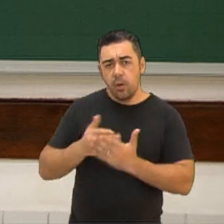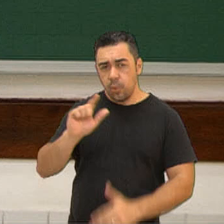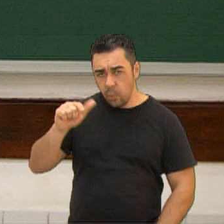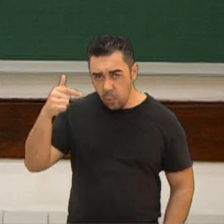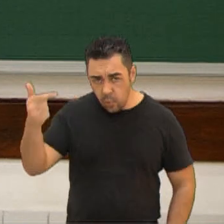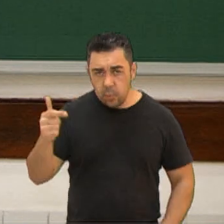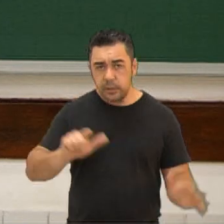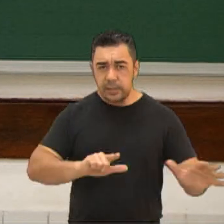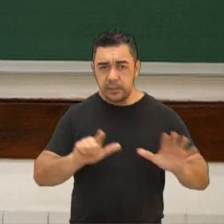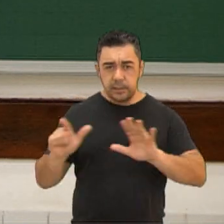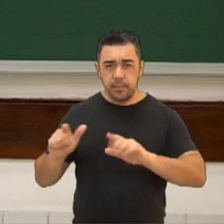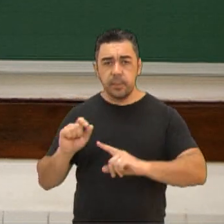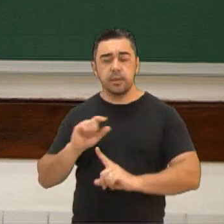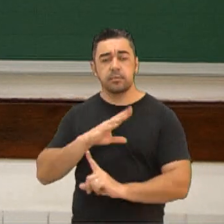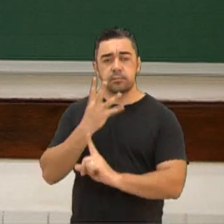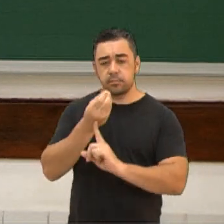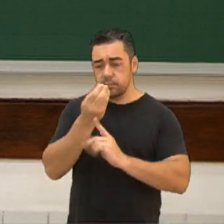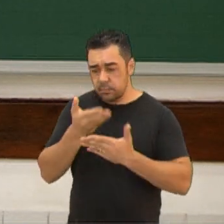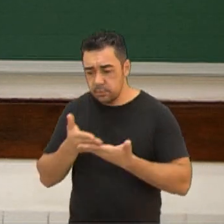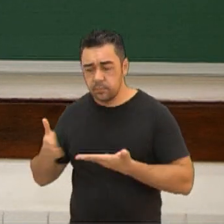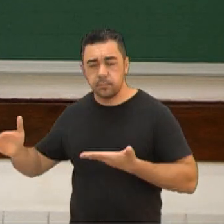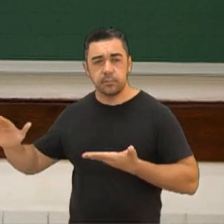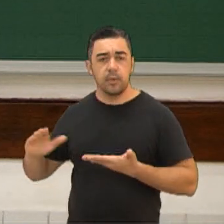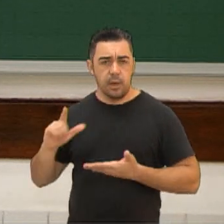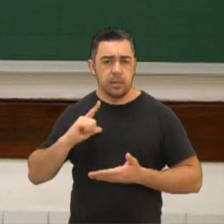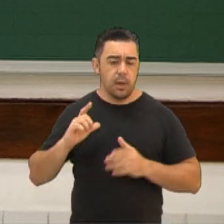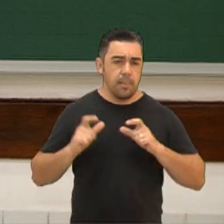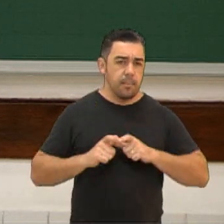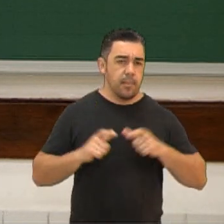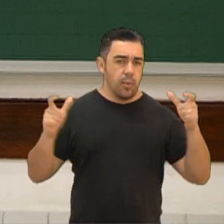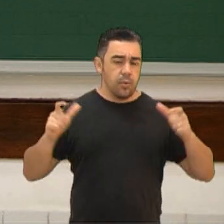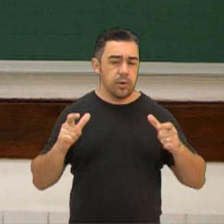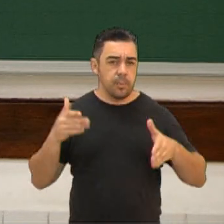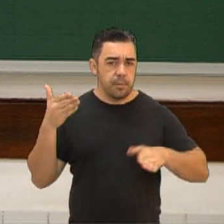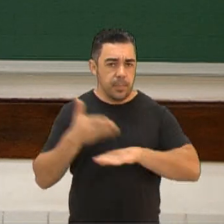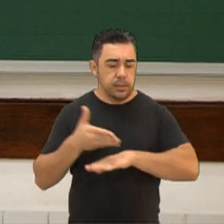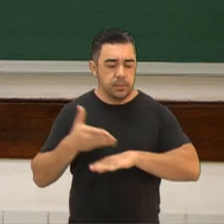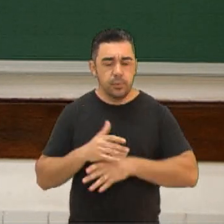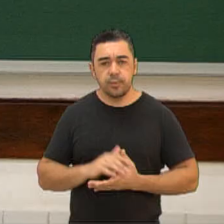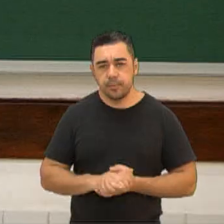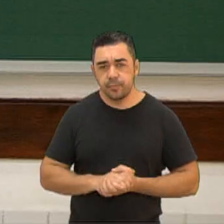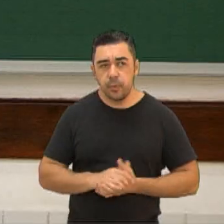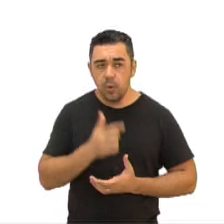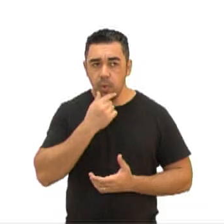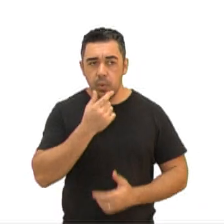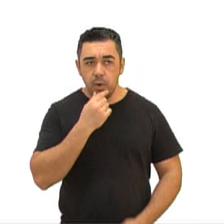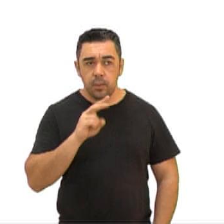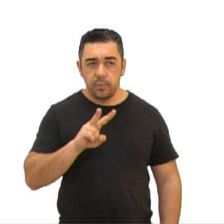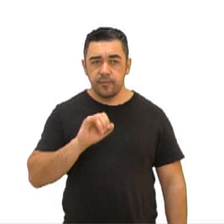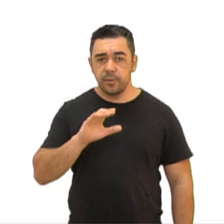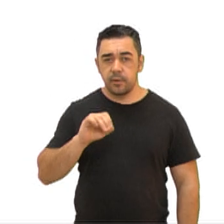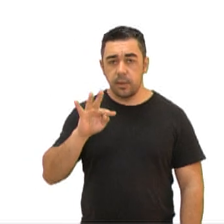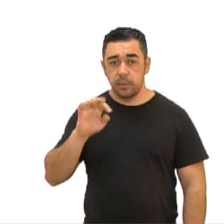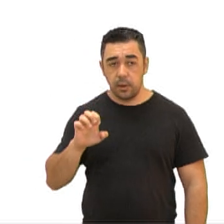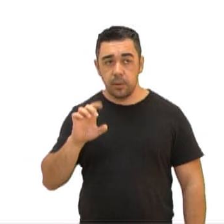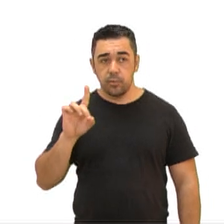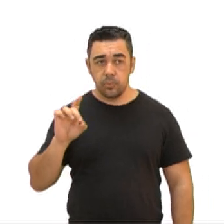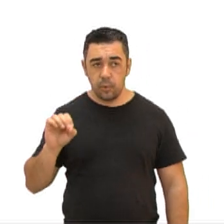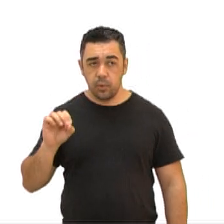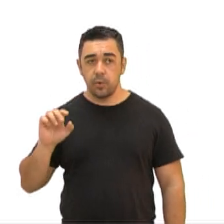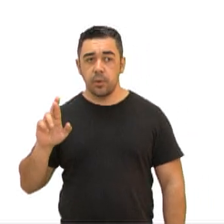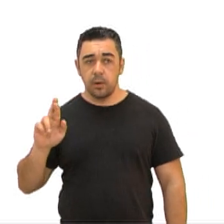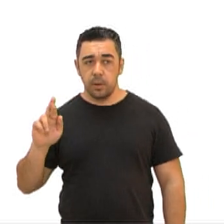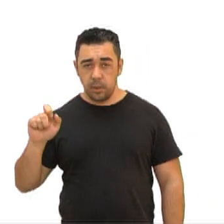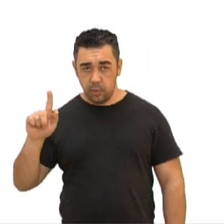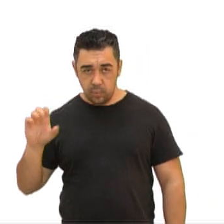a Semana de Arte Moderna no Brasil, que a maioria deles participaram. Só para dar um exemplo, o Vicente do Rego e Monteiro,